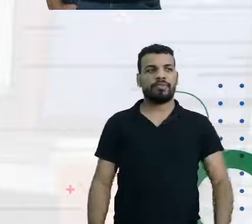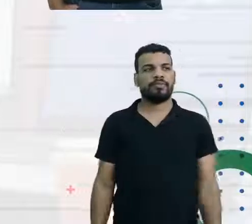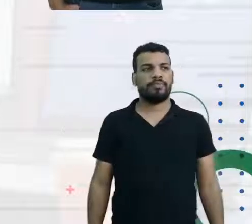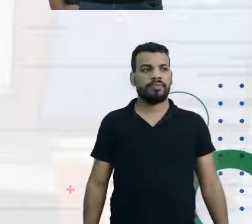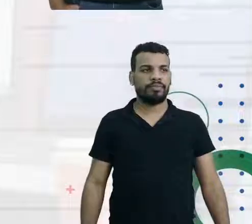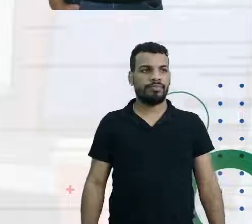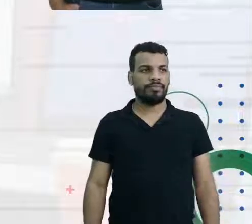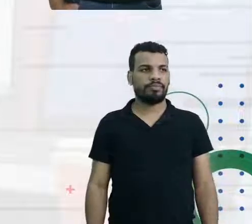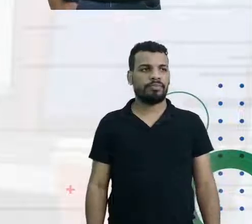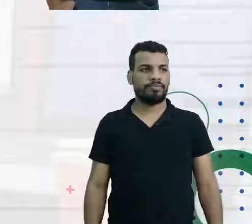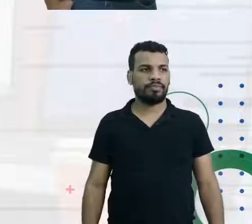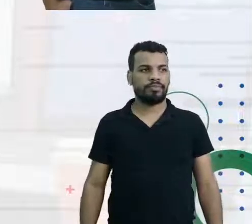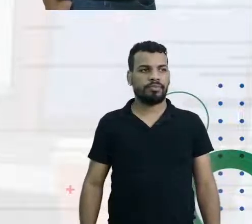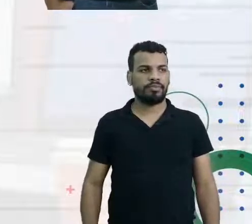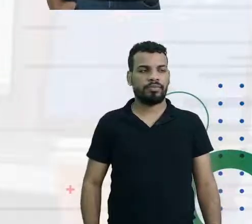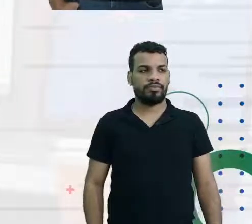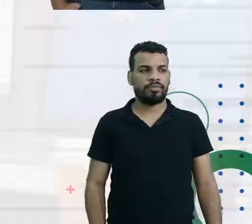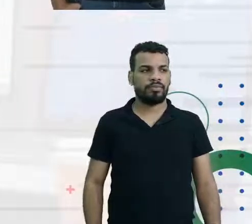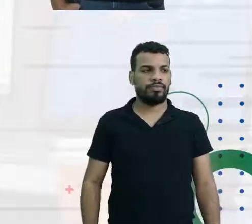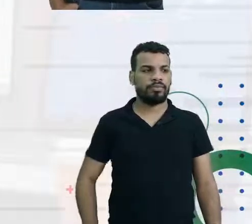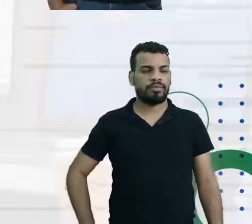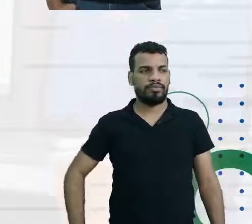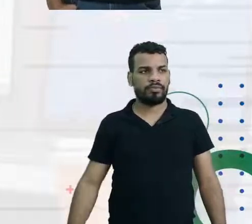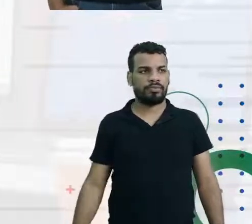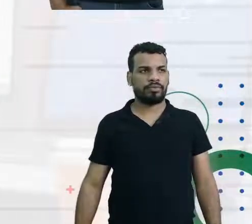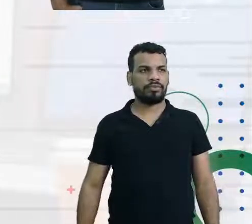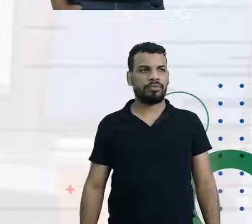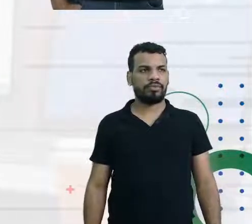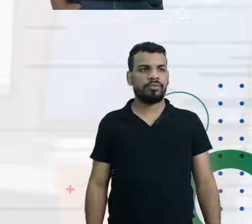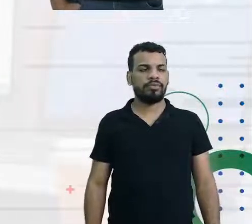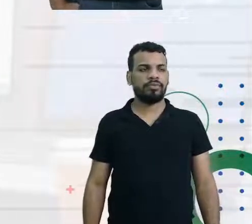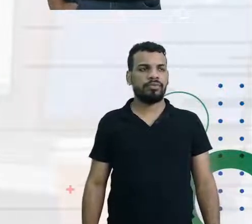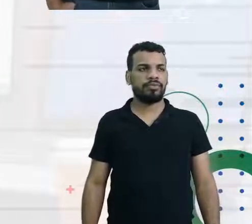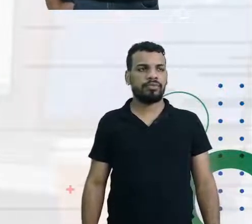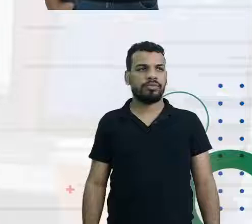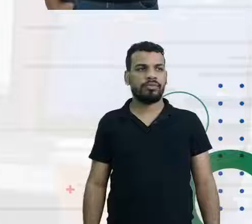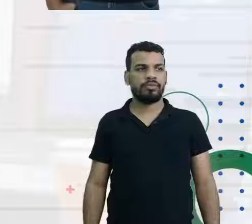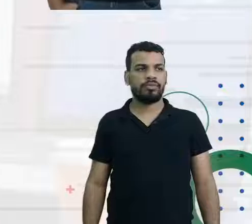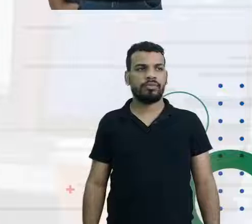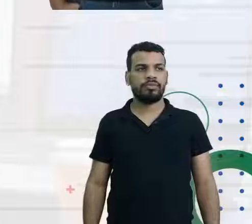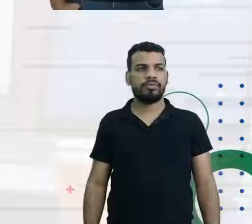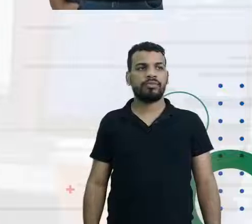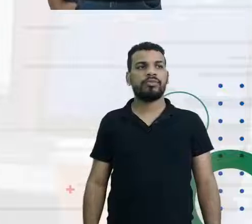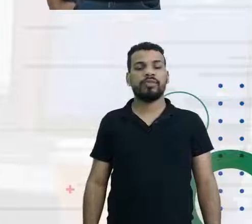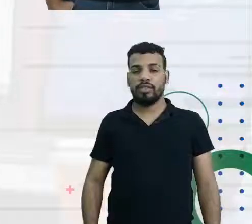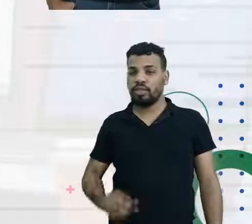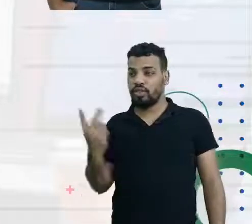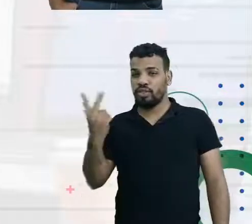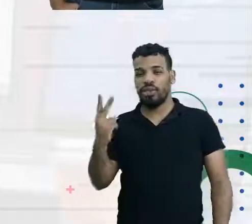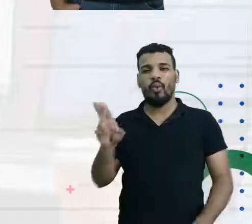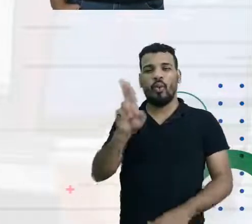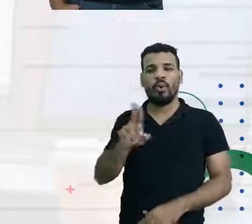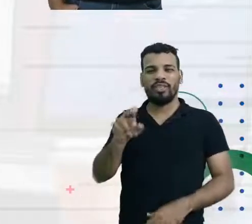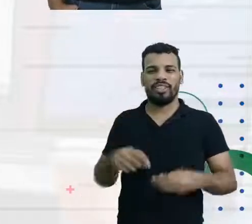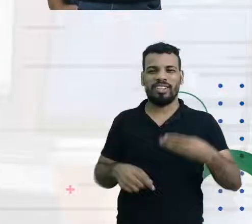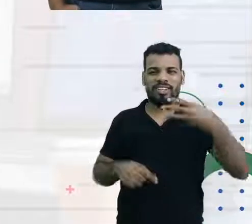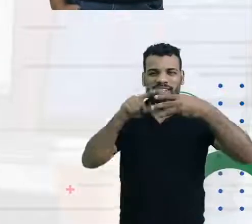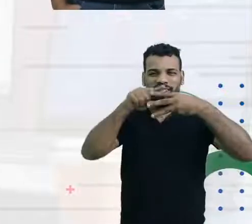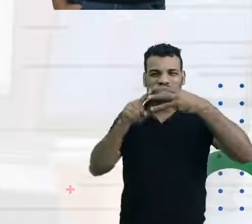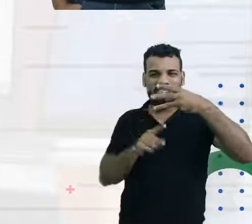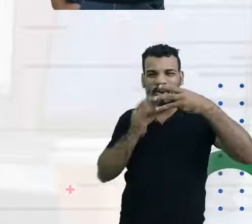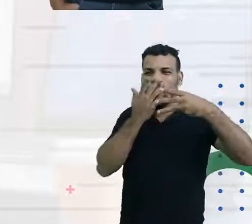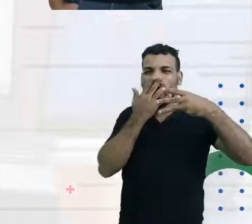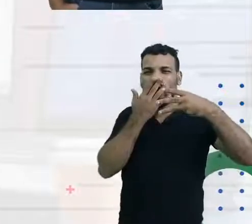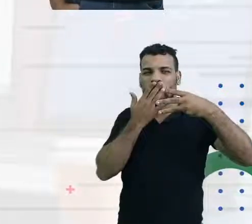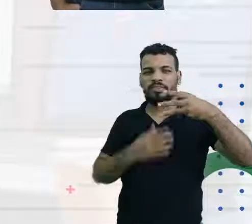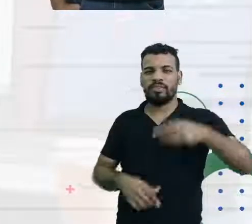então. Aqui a gente tem 2 jogos que usam cores análogas. A gente tem uma paleta aqui de verde e